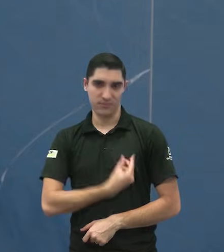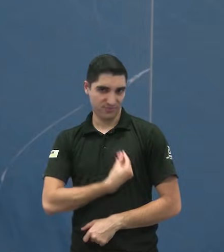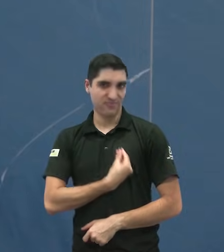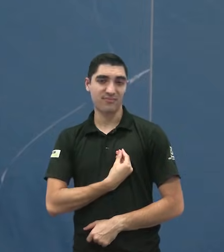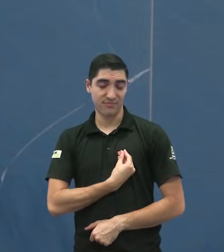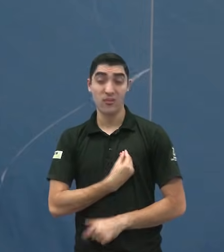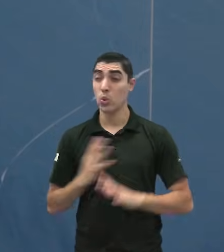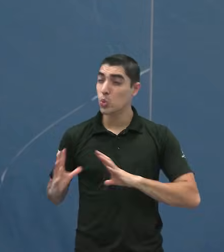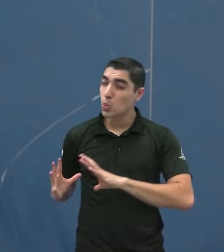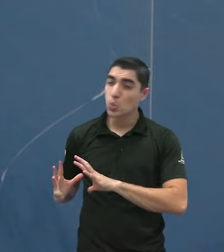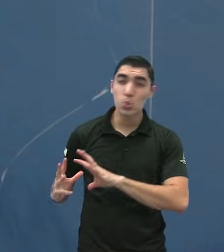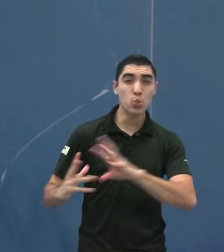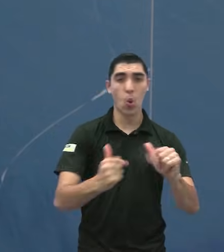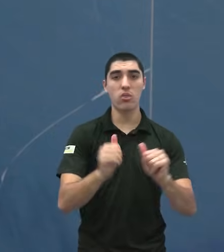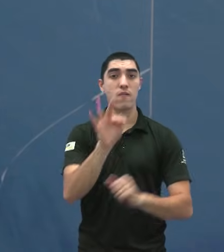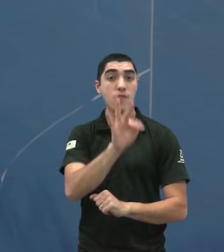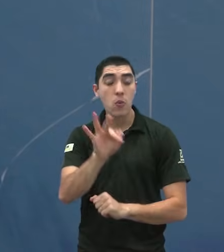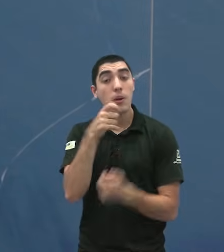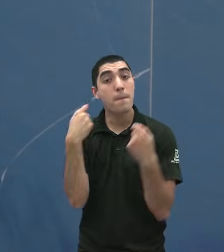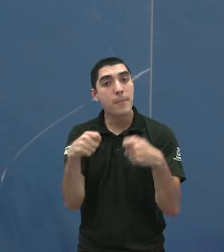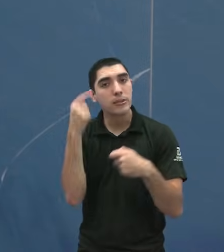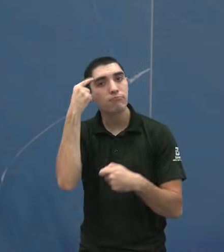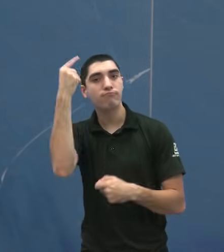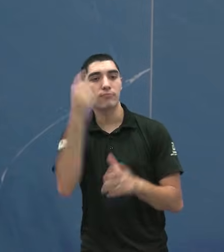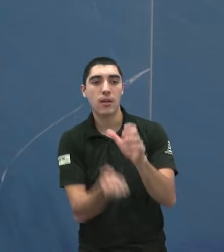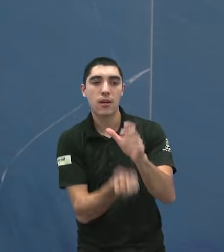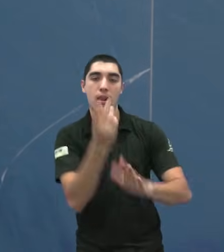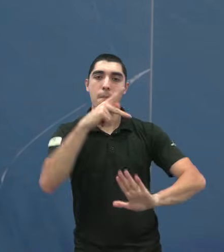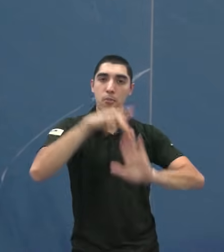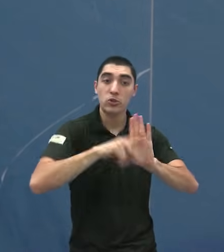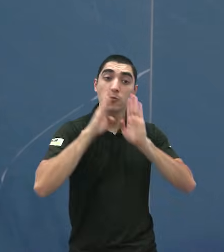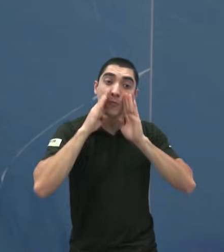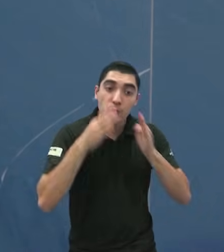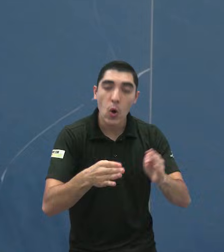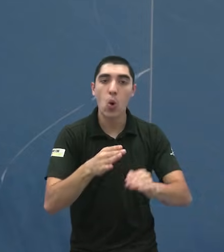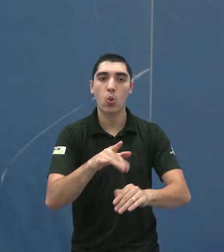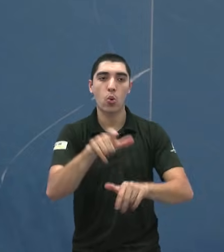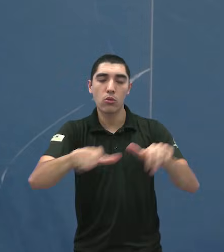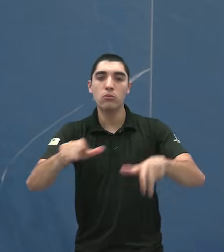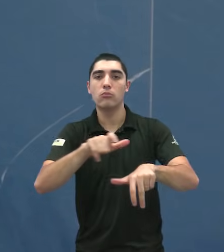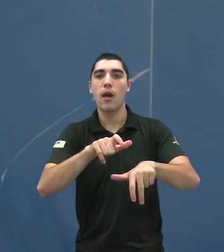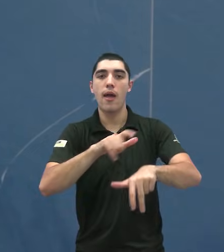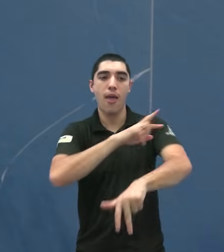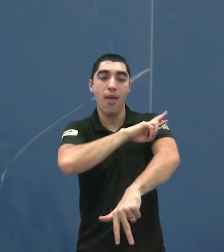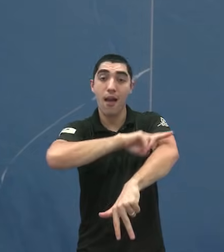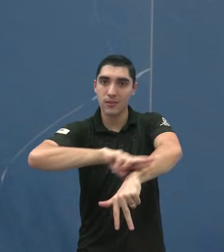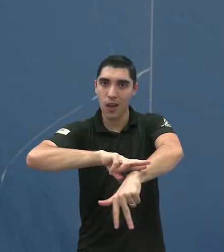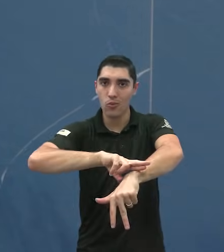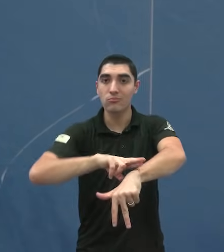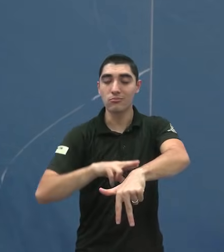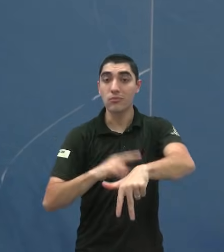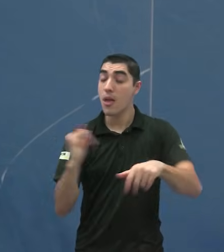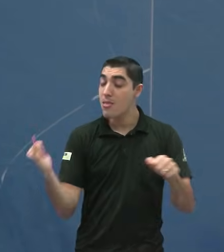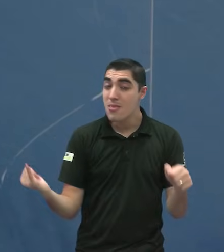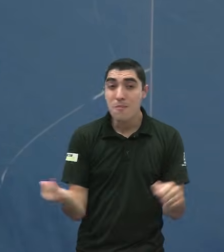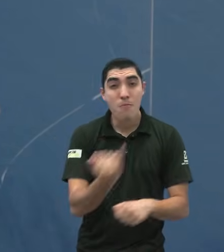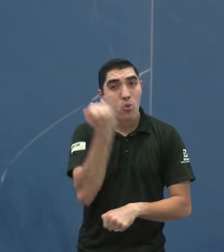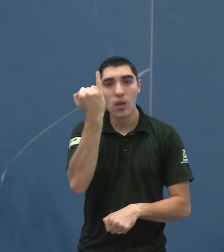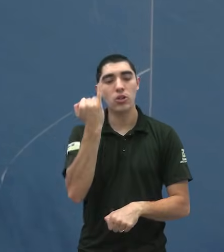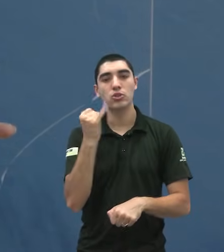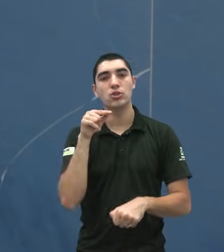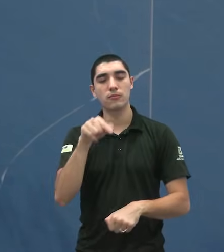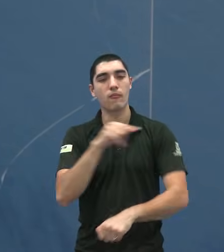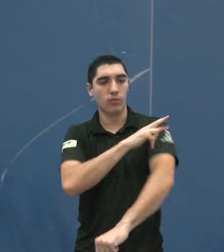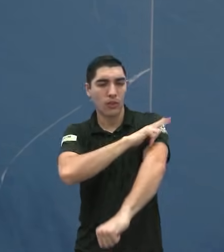as universidades deveriam ter um programa das relações étnico-raciais. É extremamente importante ter um programa. Aí, esse programa